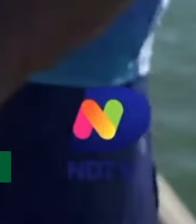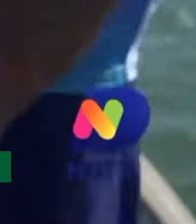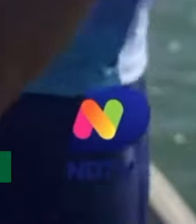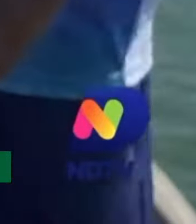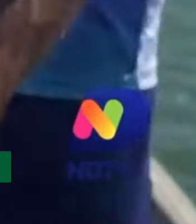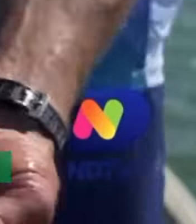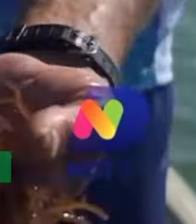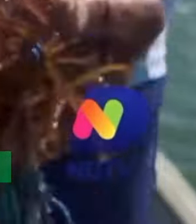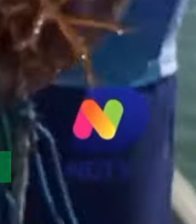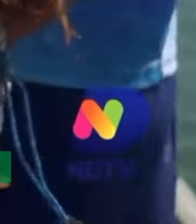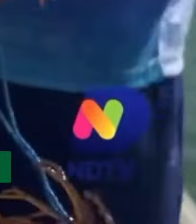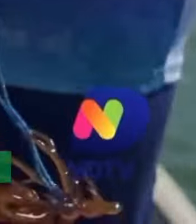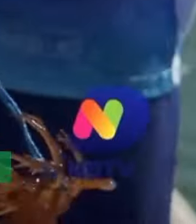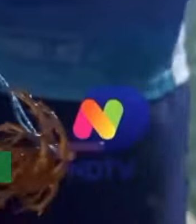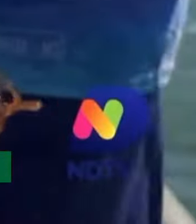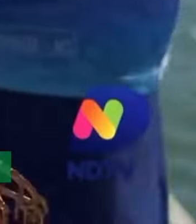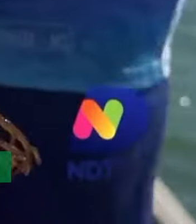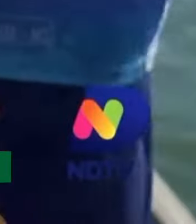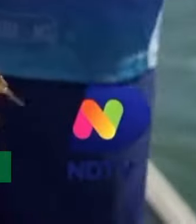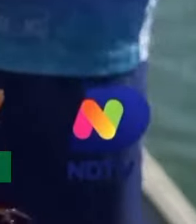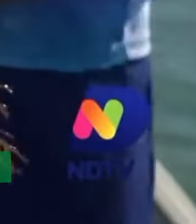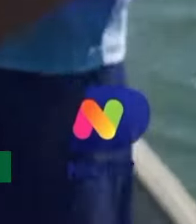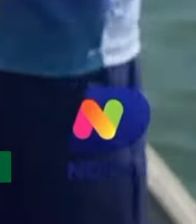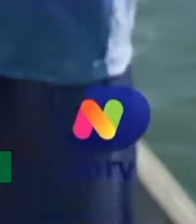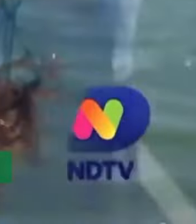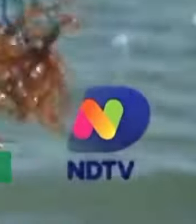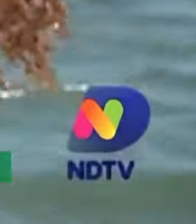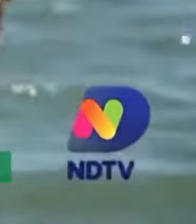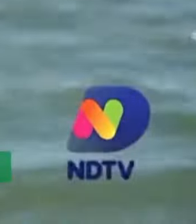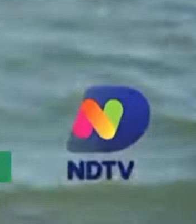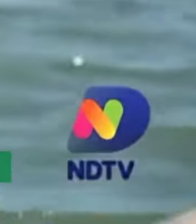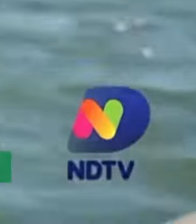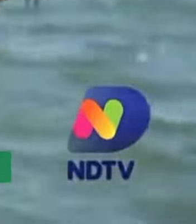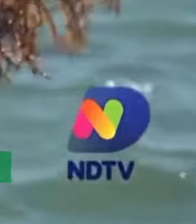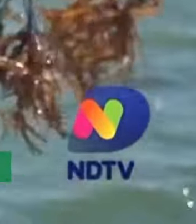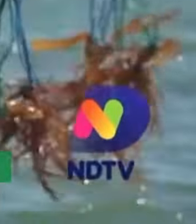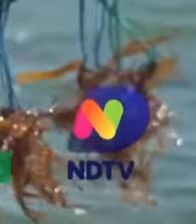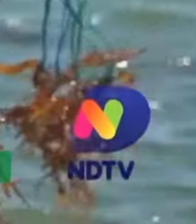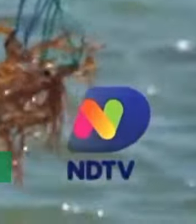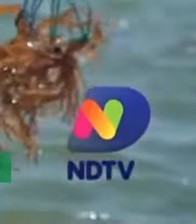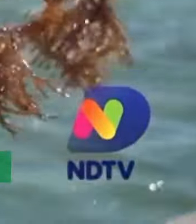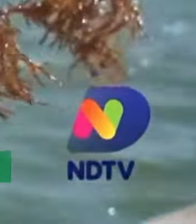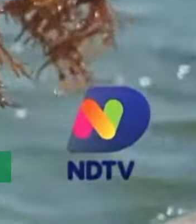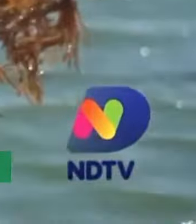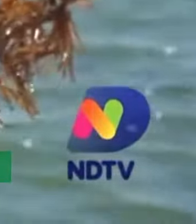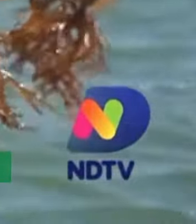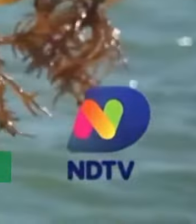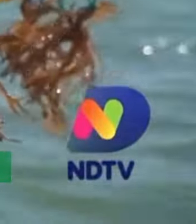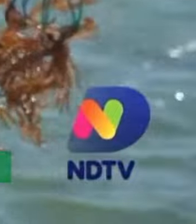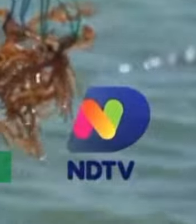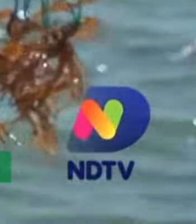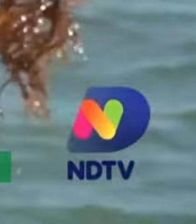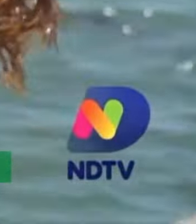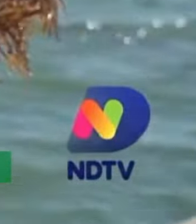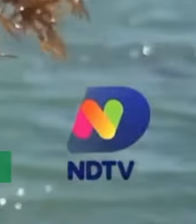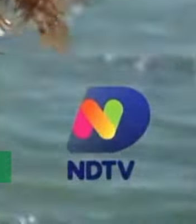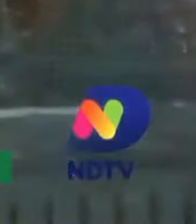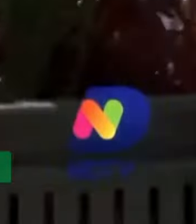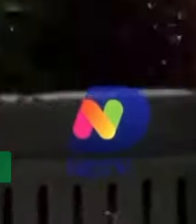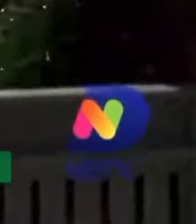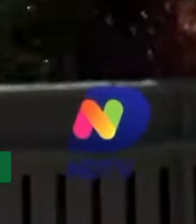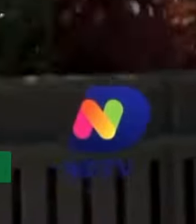potencial catarinense em diversificar a produção da maricultura, sem risco ao meio ambiente e agregando valor à cadeia